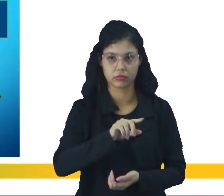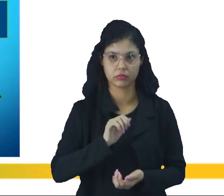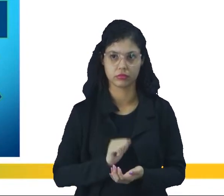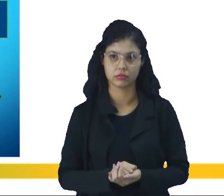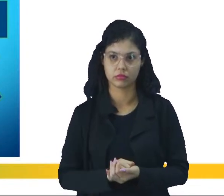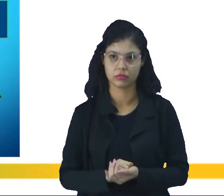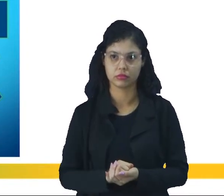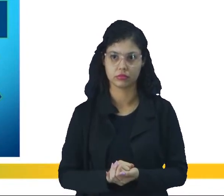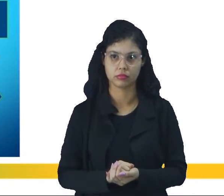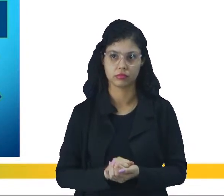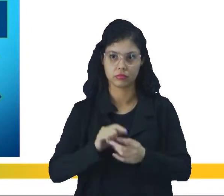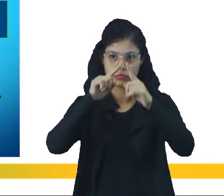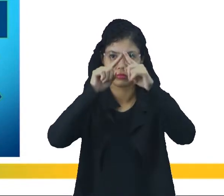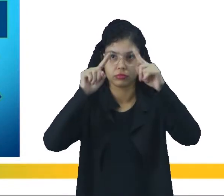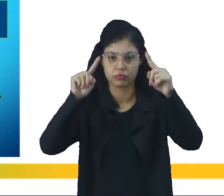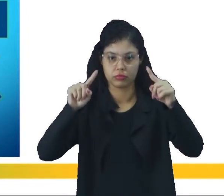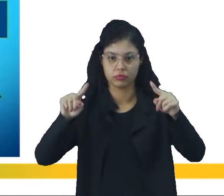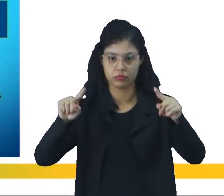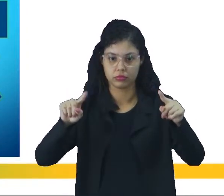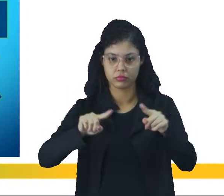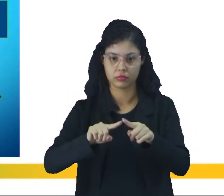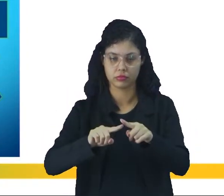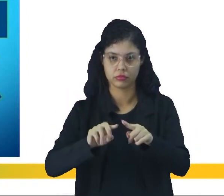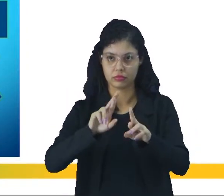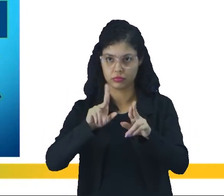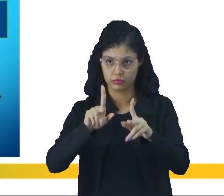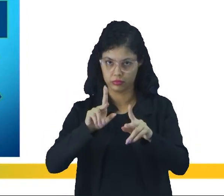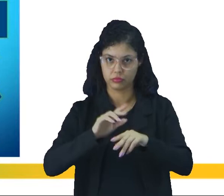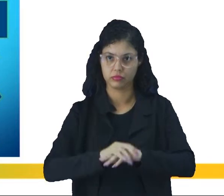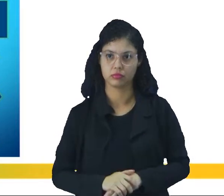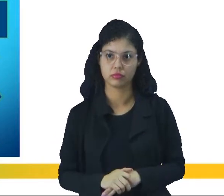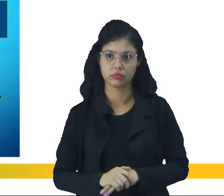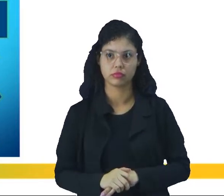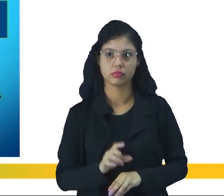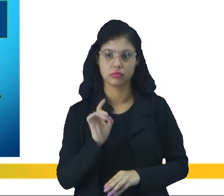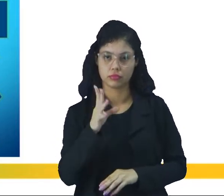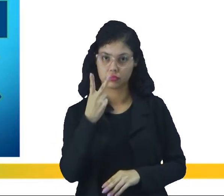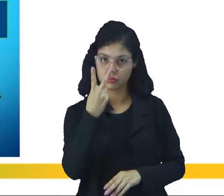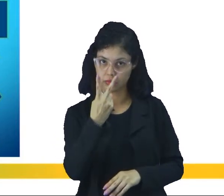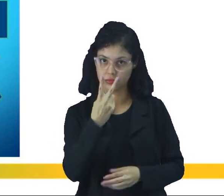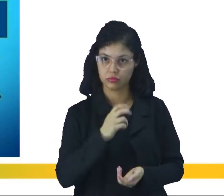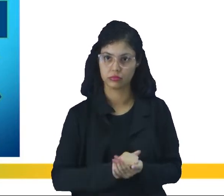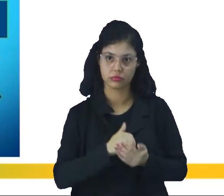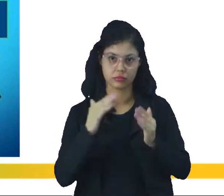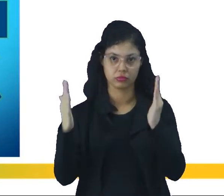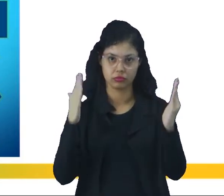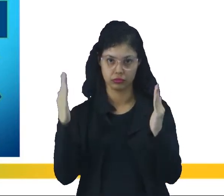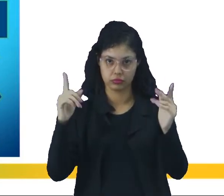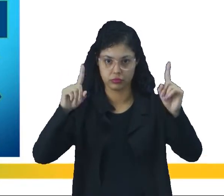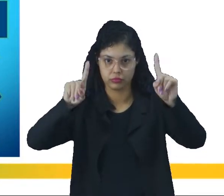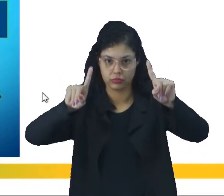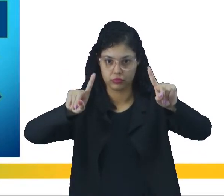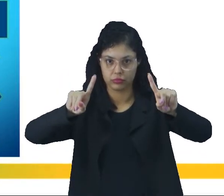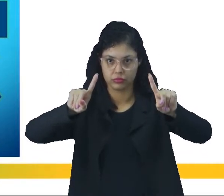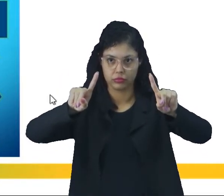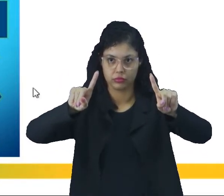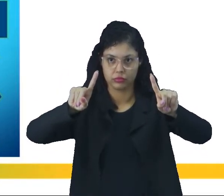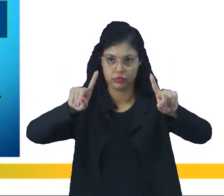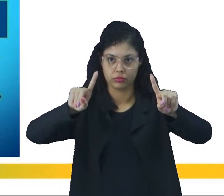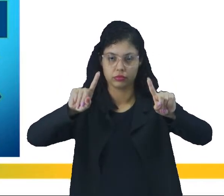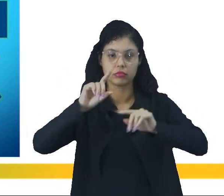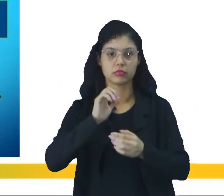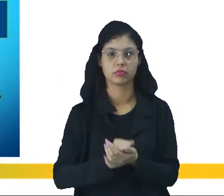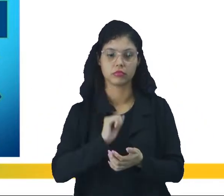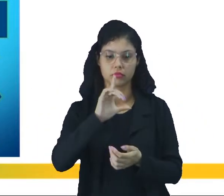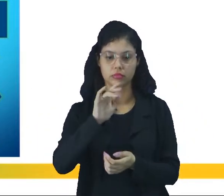O trapézio é um tipo de quadrilátero, mas é diferente desses dois, porque, ó, ele só tem 2 lados paralelos, tá? E o